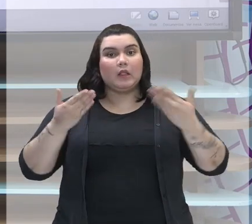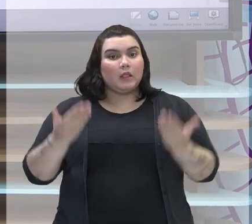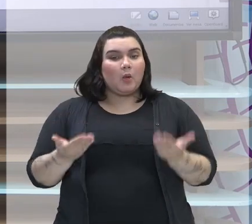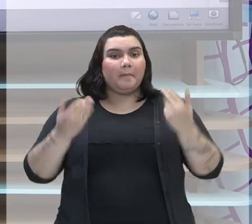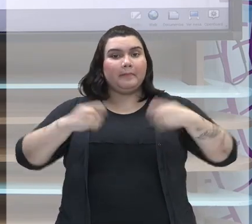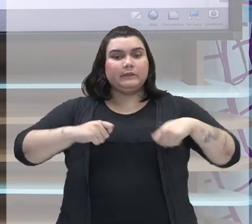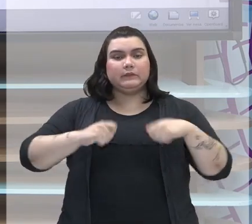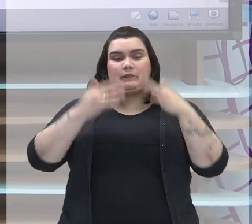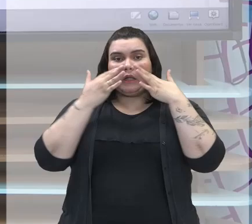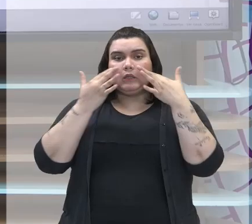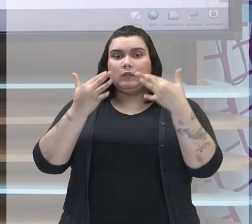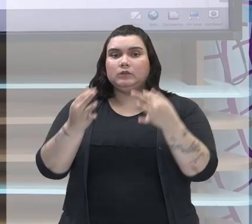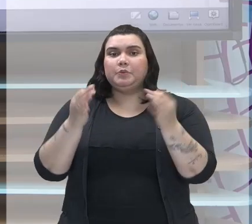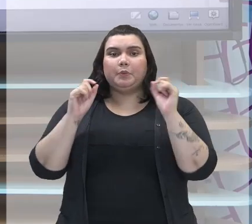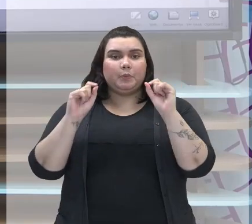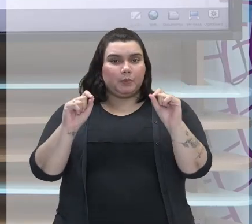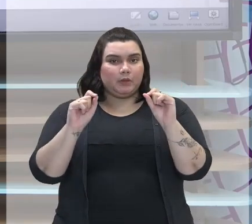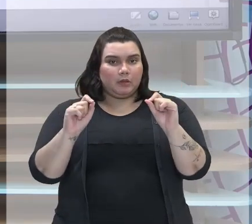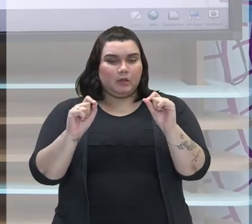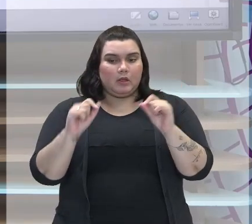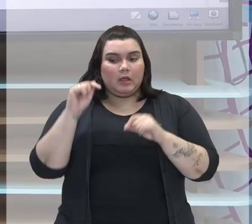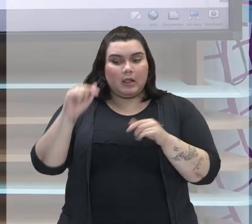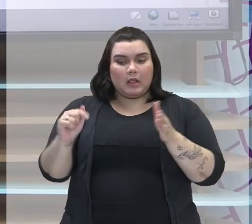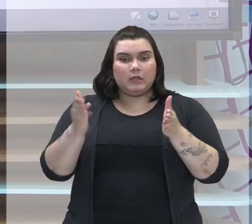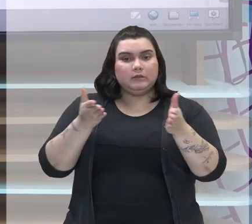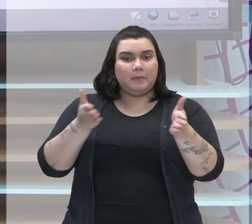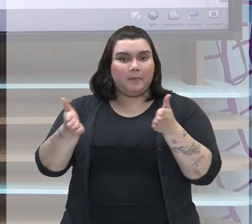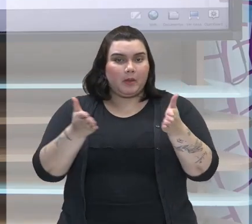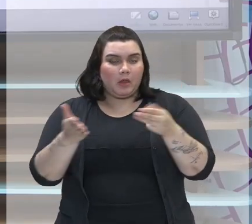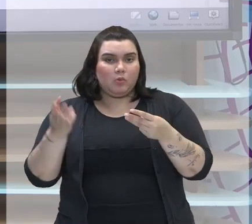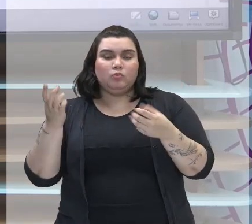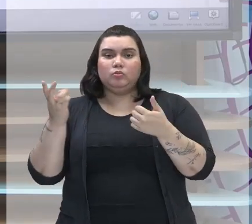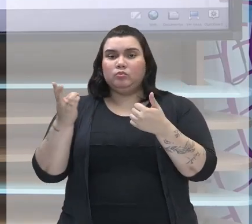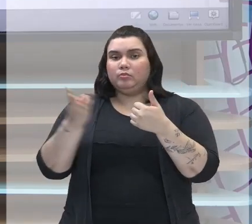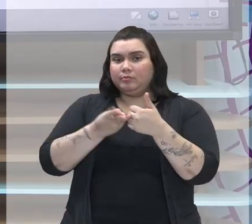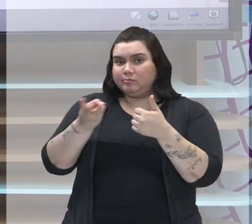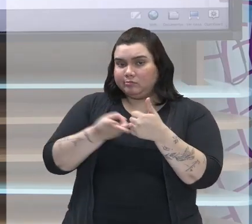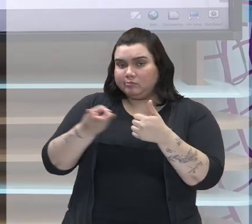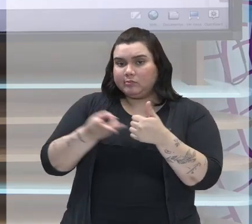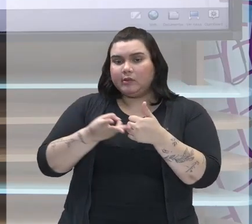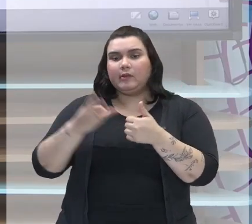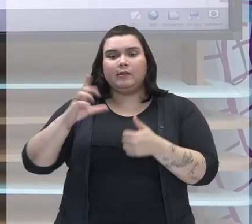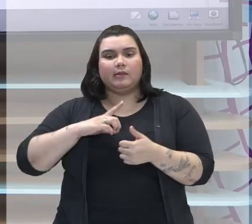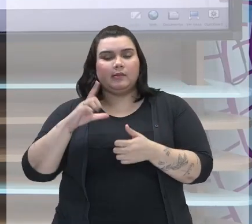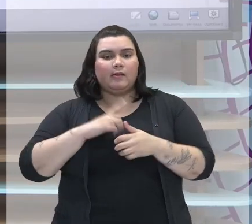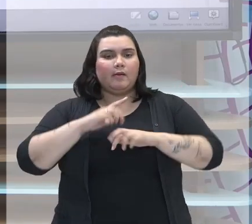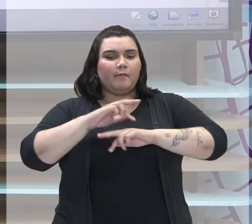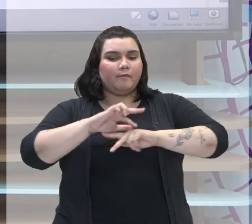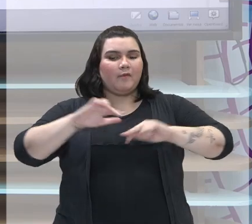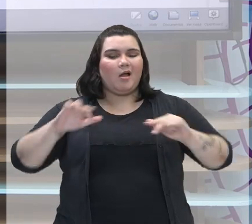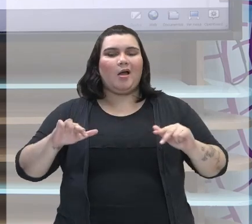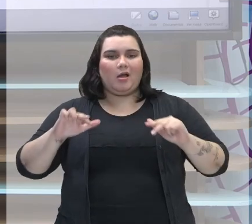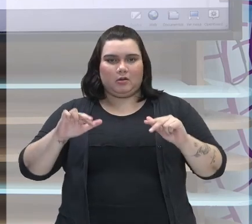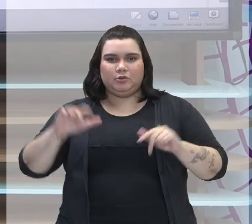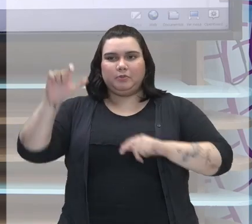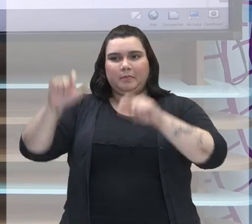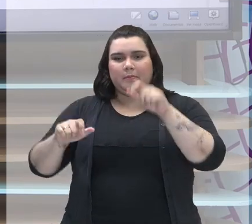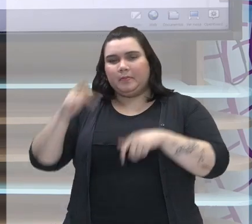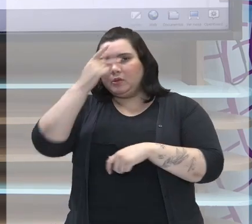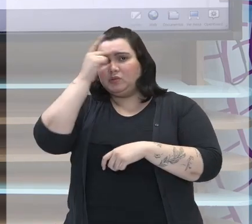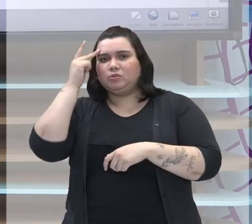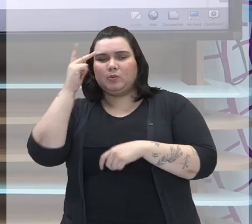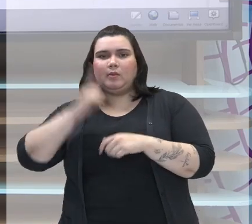é que, diante do período regencial, você vai ter diversas regências.